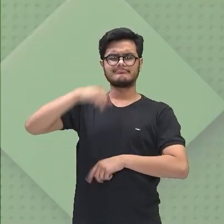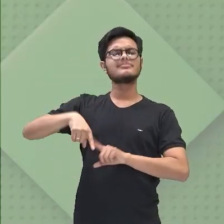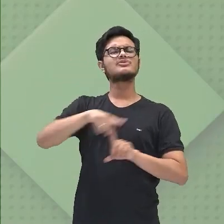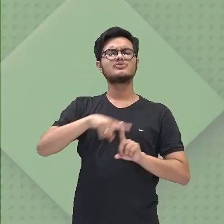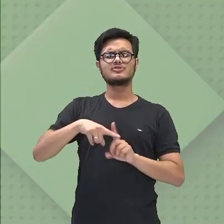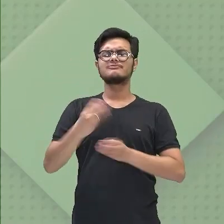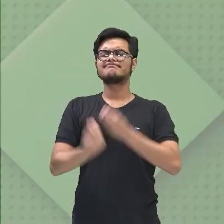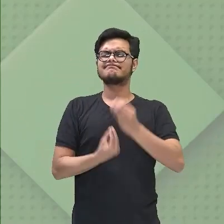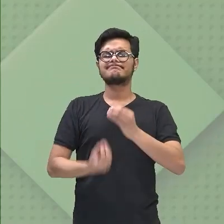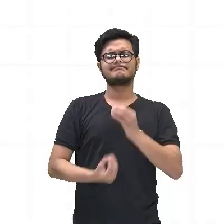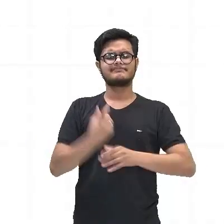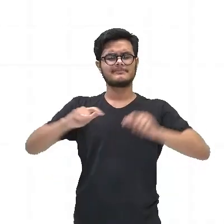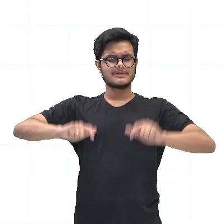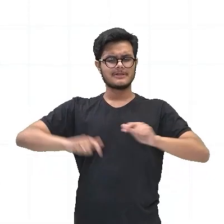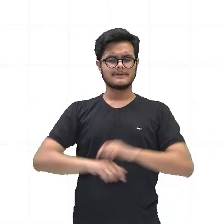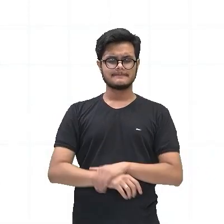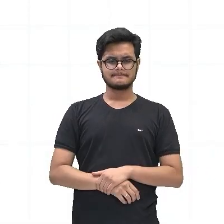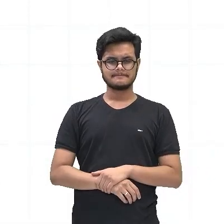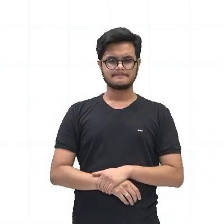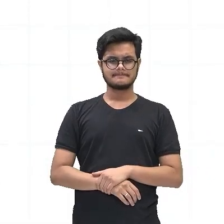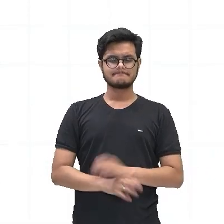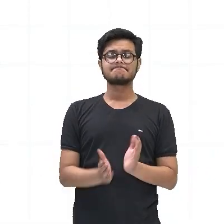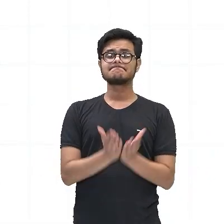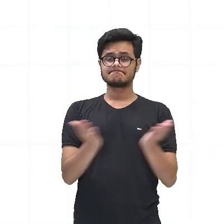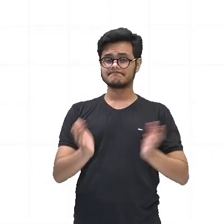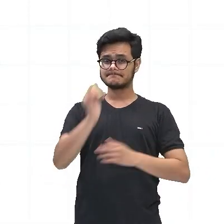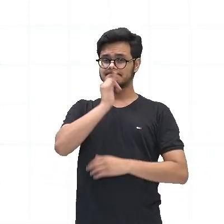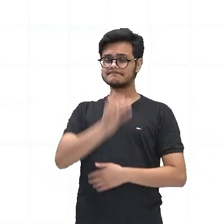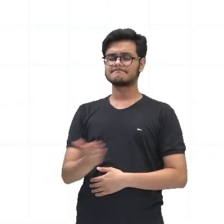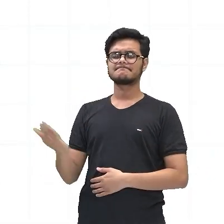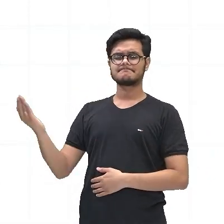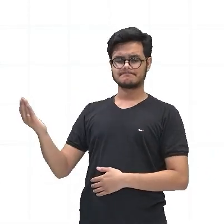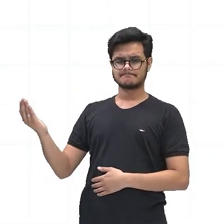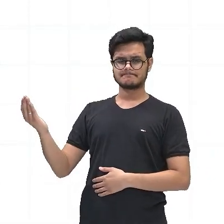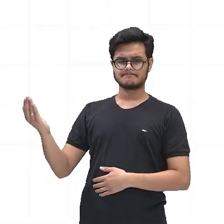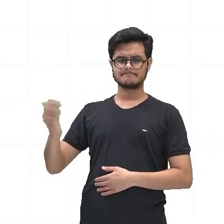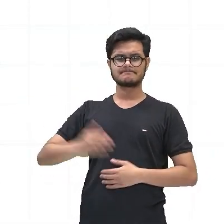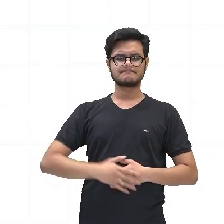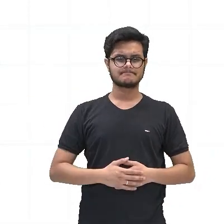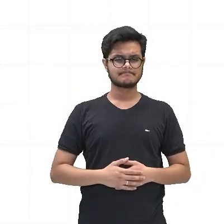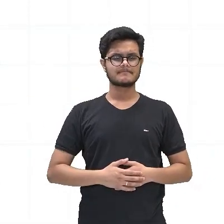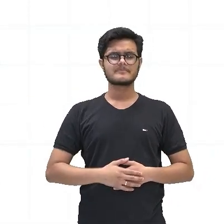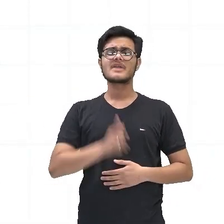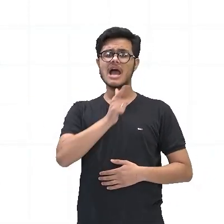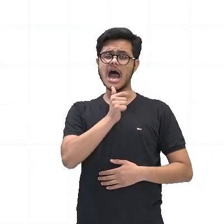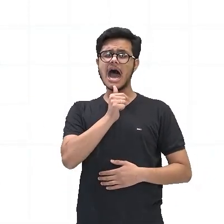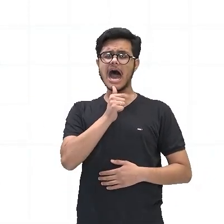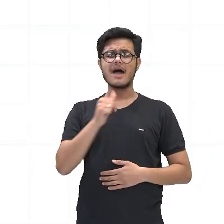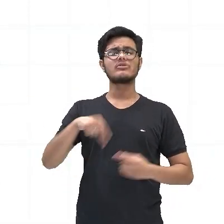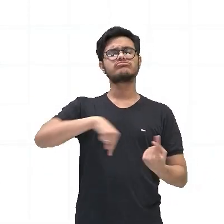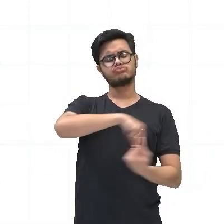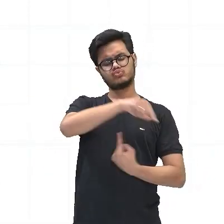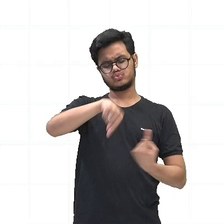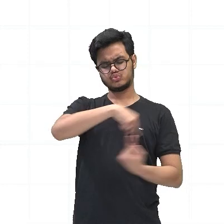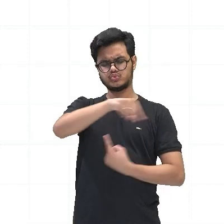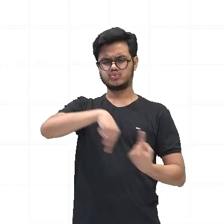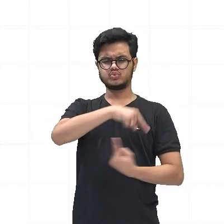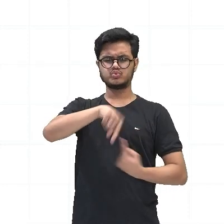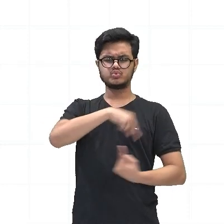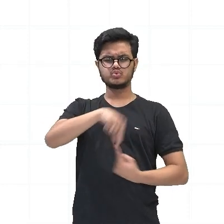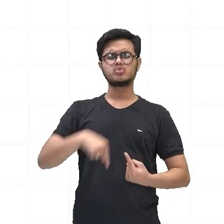produzimos aqui na região amazônica? Então você observa aí que nós temos a forma de produzir energia a partir de hidrelétricas,